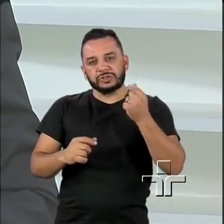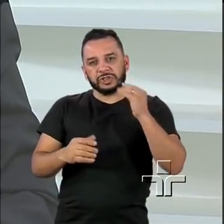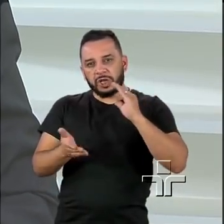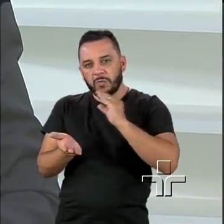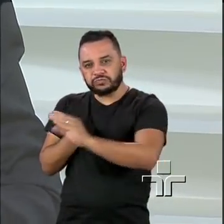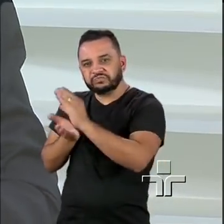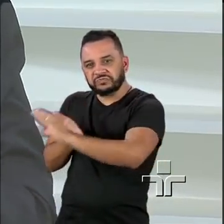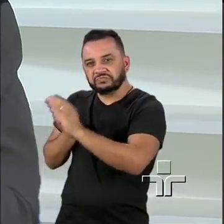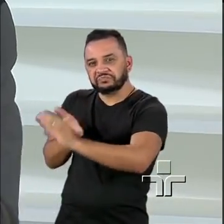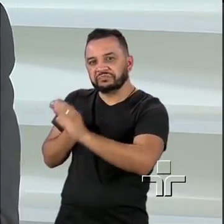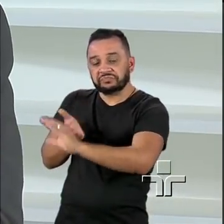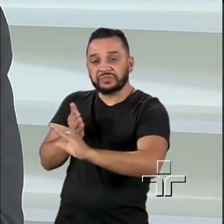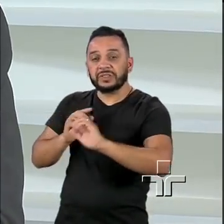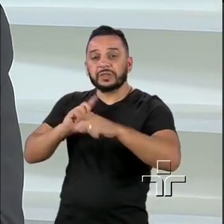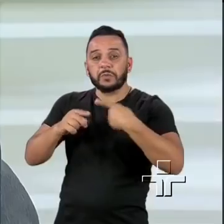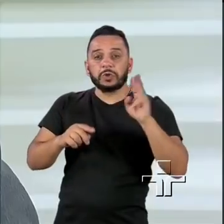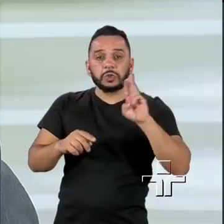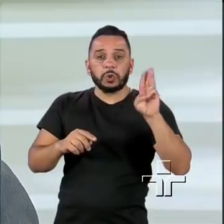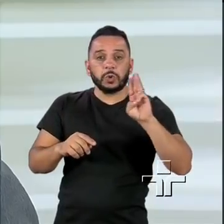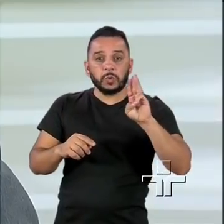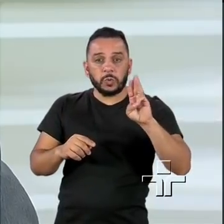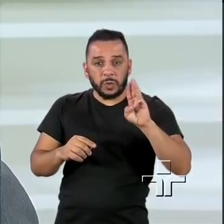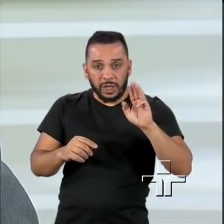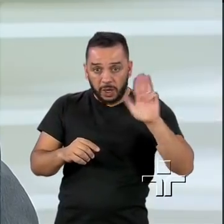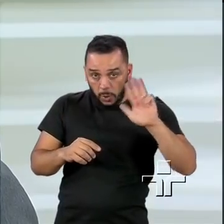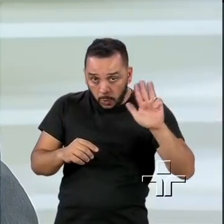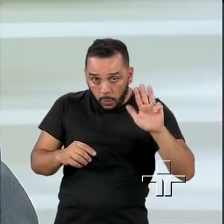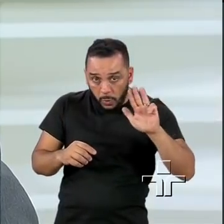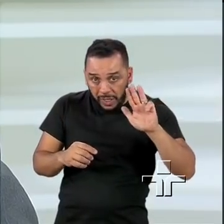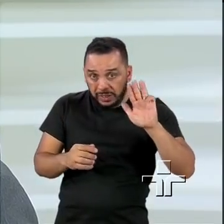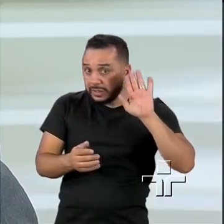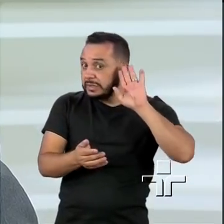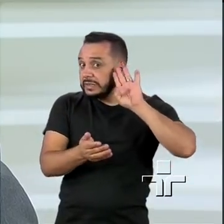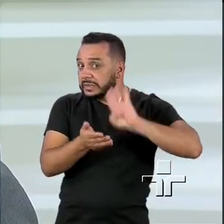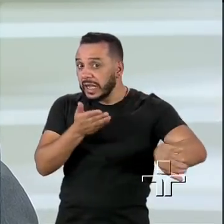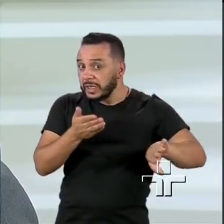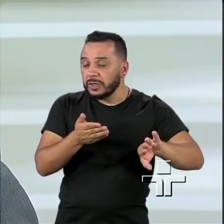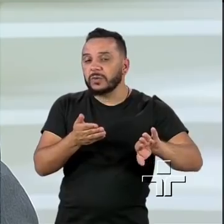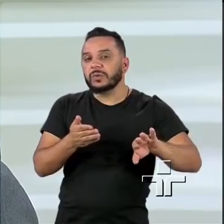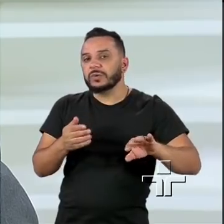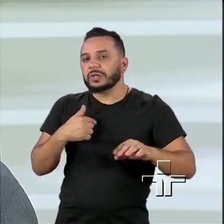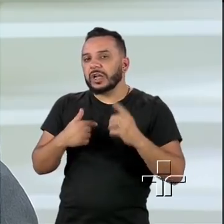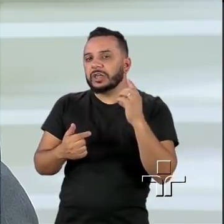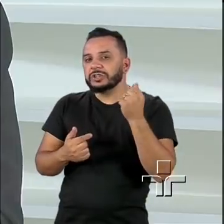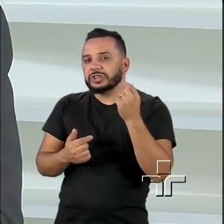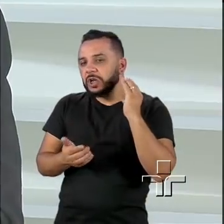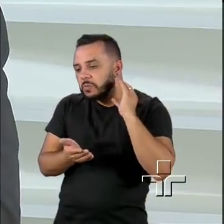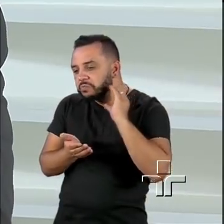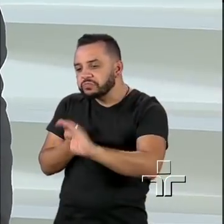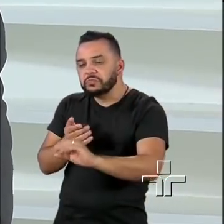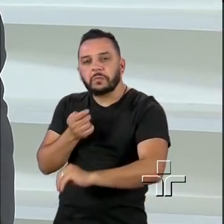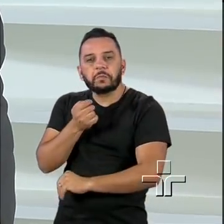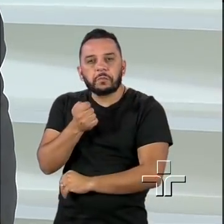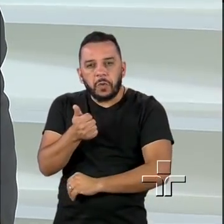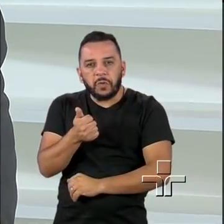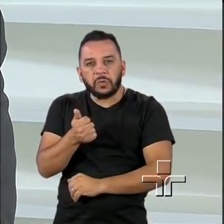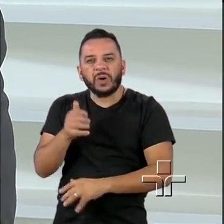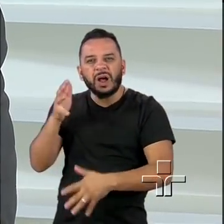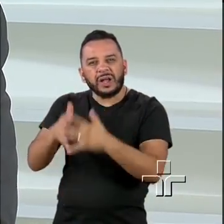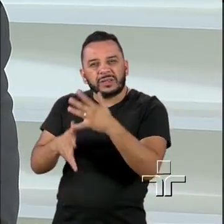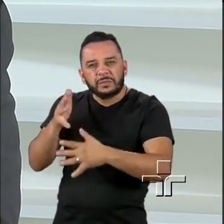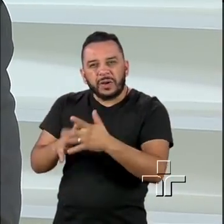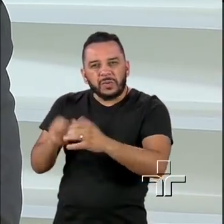saiu da presidência, esses recursos escassearam de modo tão contundente a ponto de atrapalhar o andamento de algumas